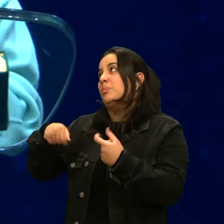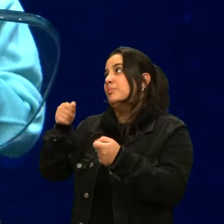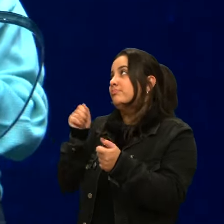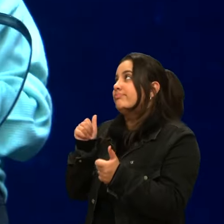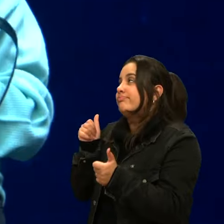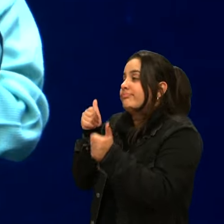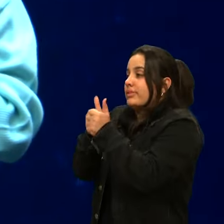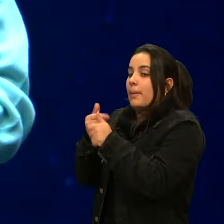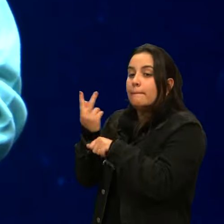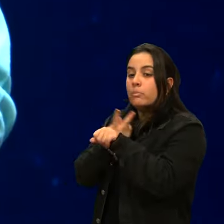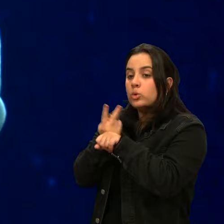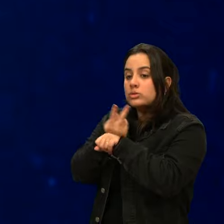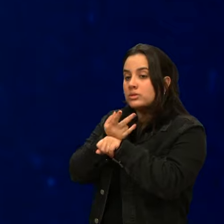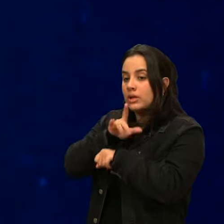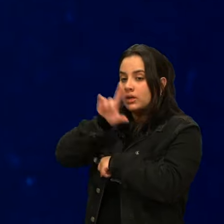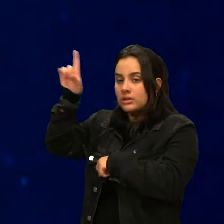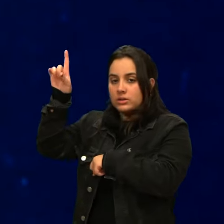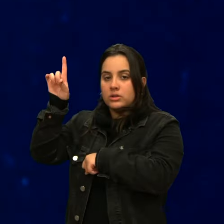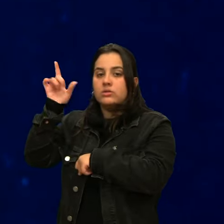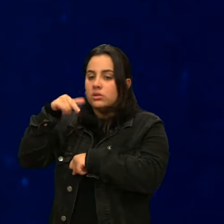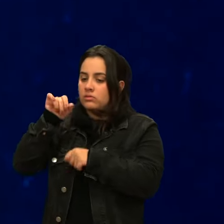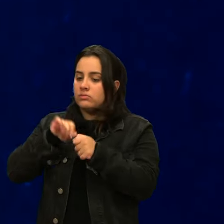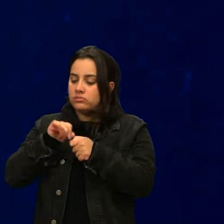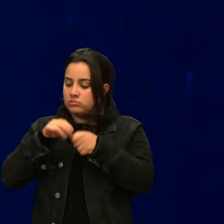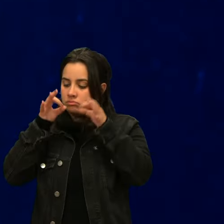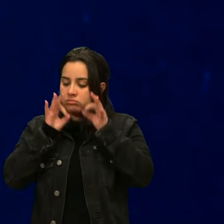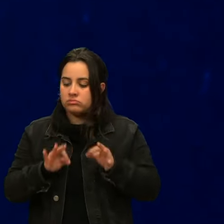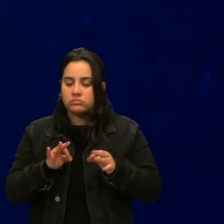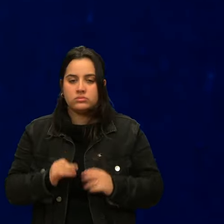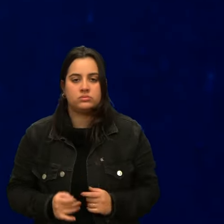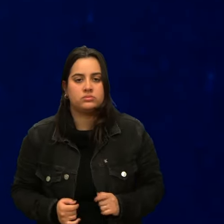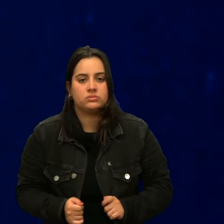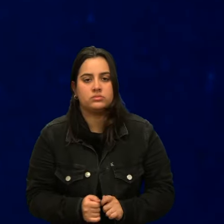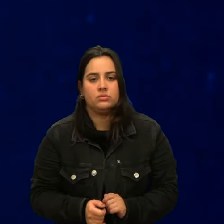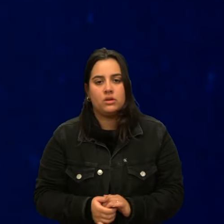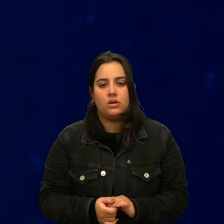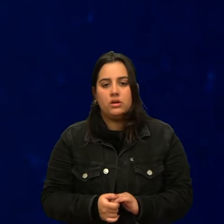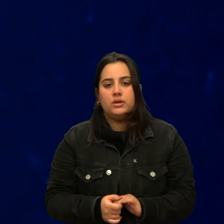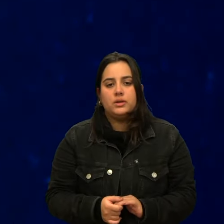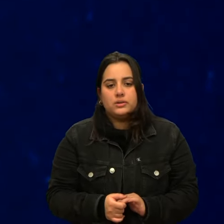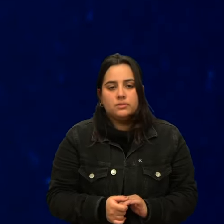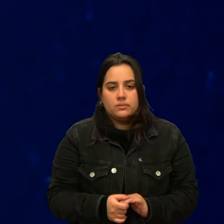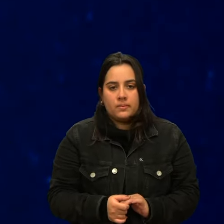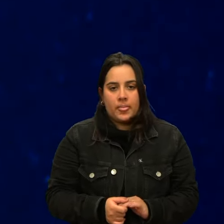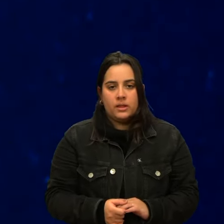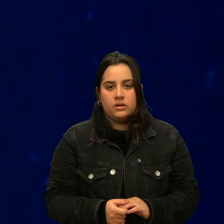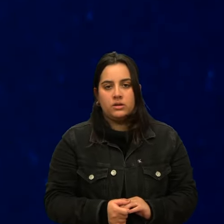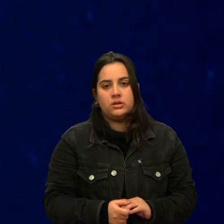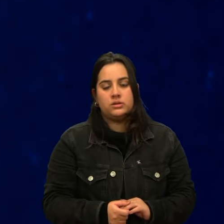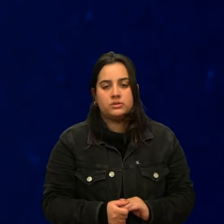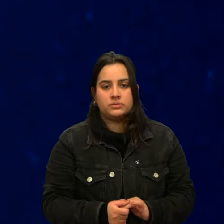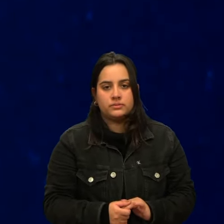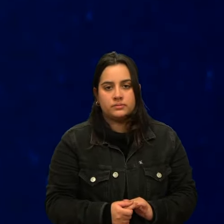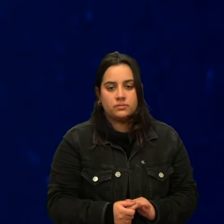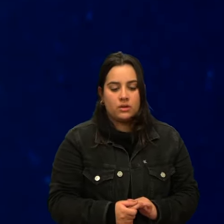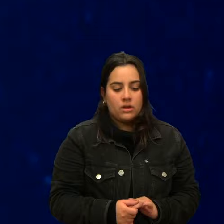vai te fazer ser uma pessoa íntegra. E é muito louco, gente, porque eu fico pensando